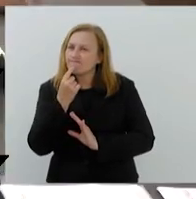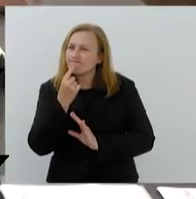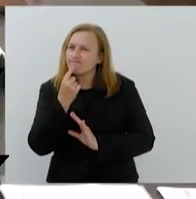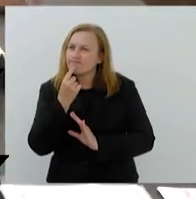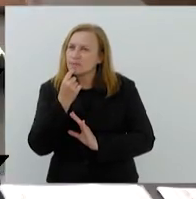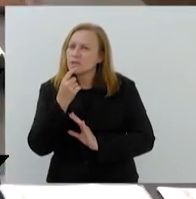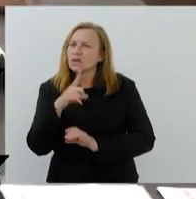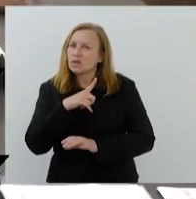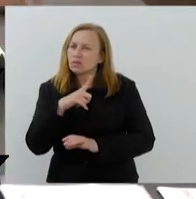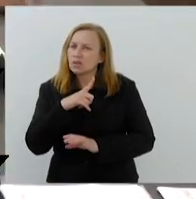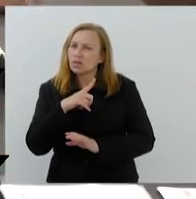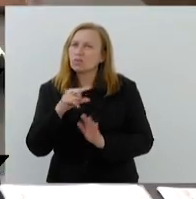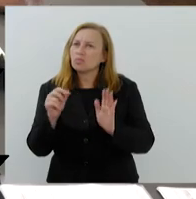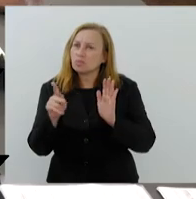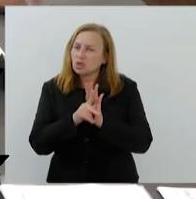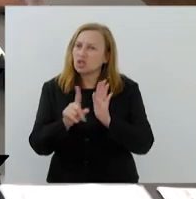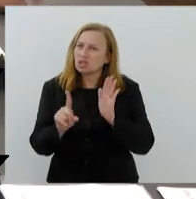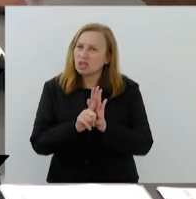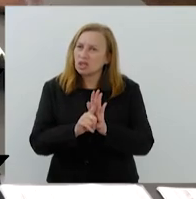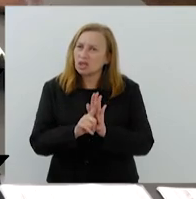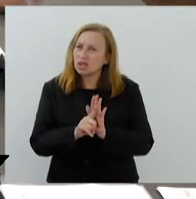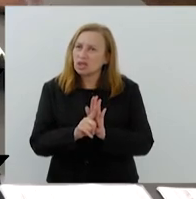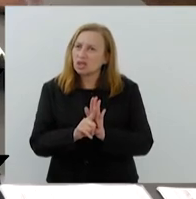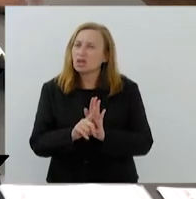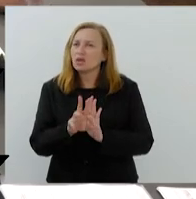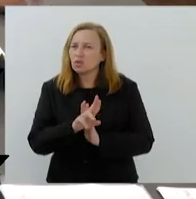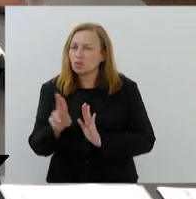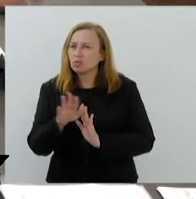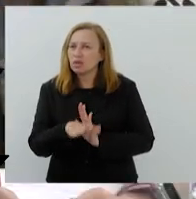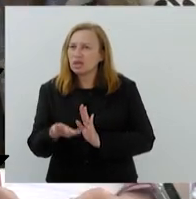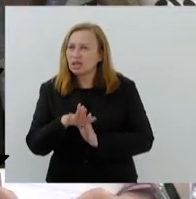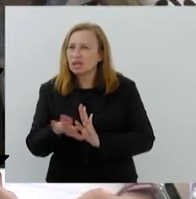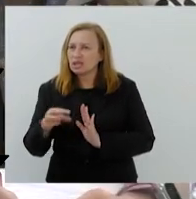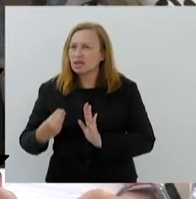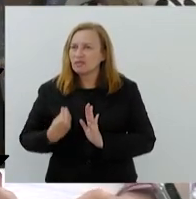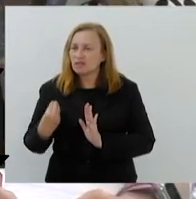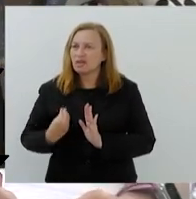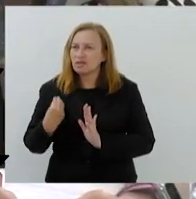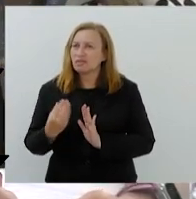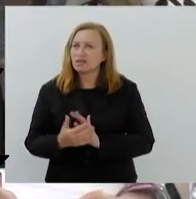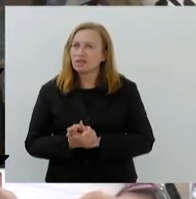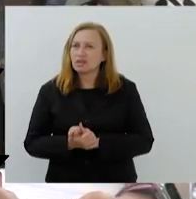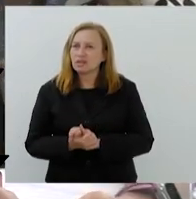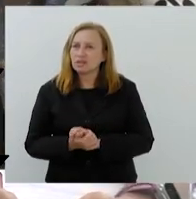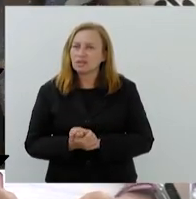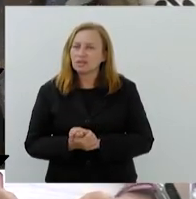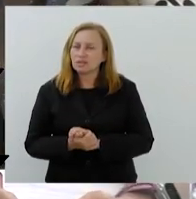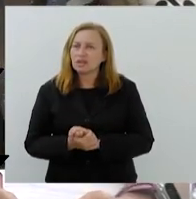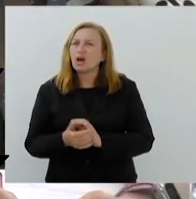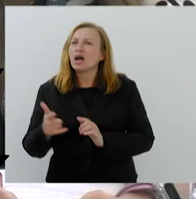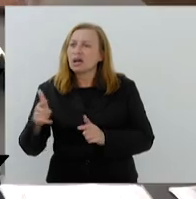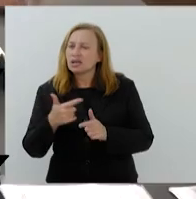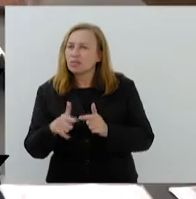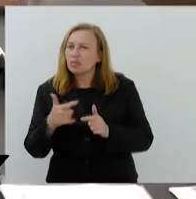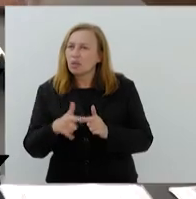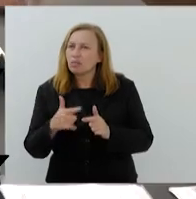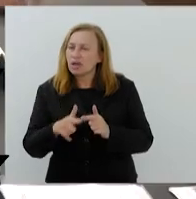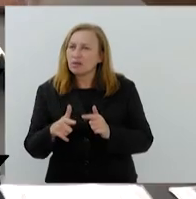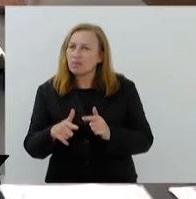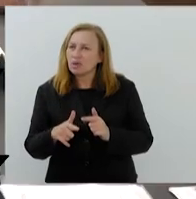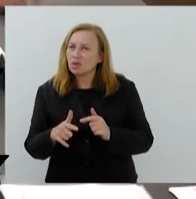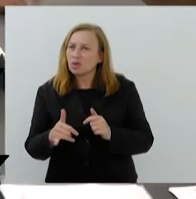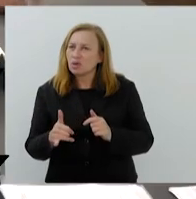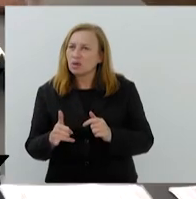Eu tenho um projeto de lei, Maju de Araújo, também, a gente vai votar em plenário. Aquele que tem problema com bolhas. Então,